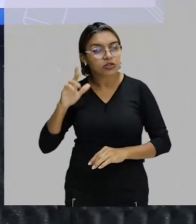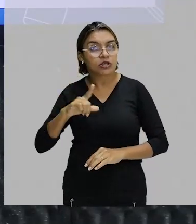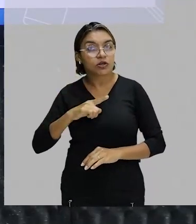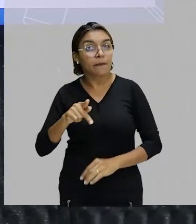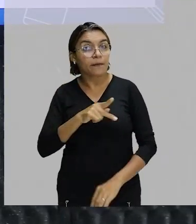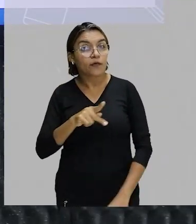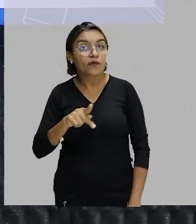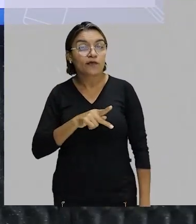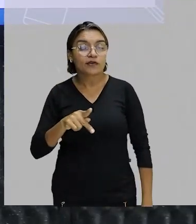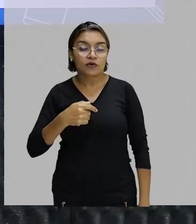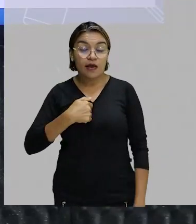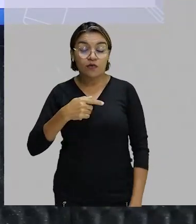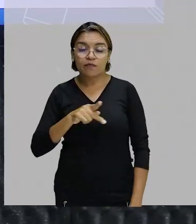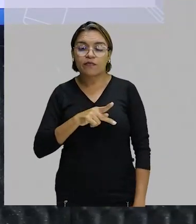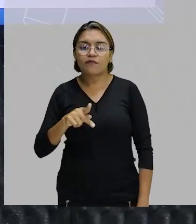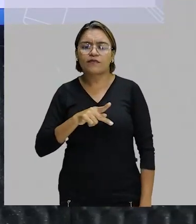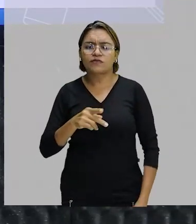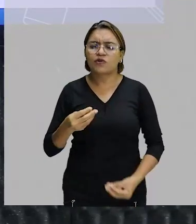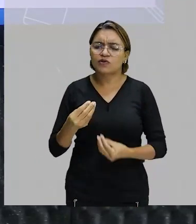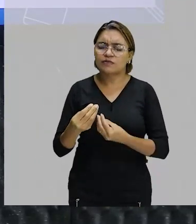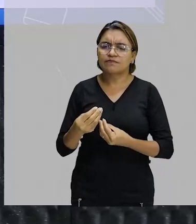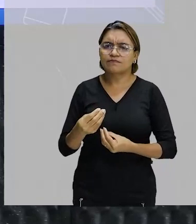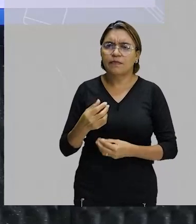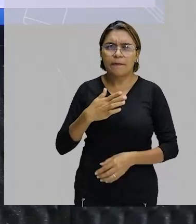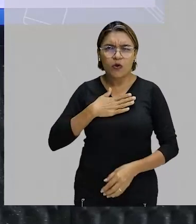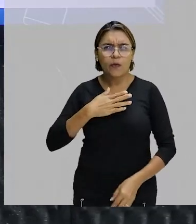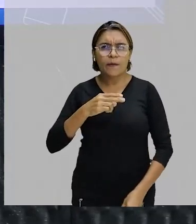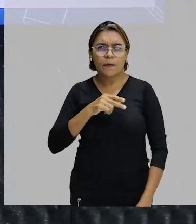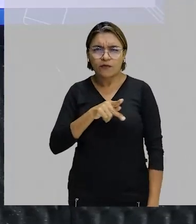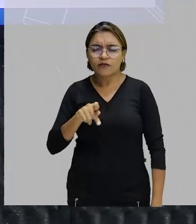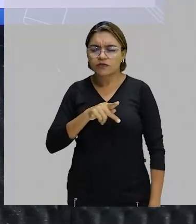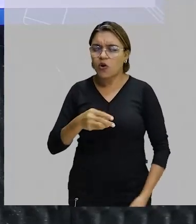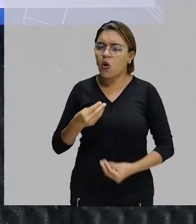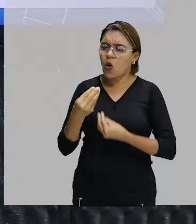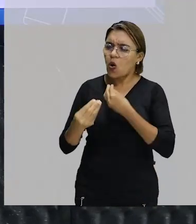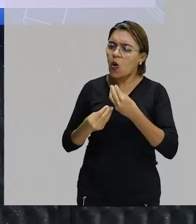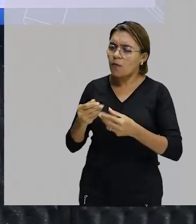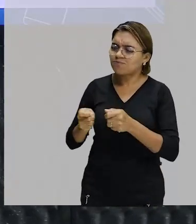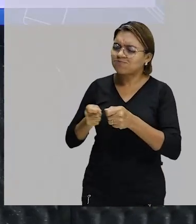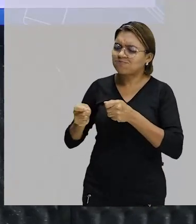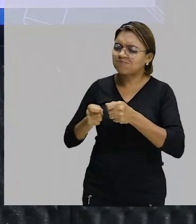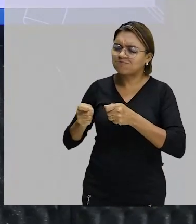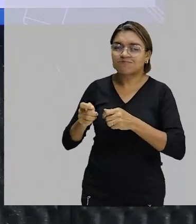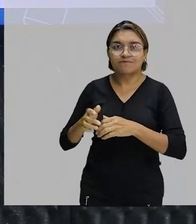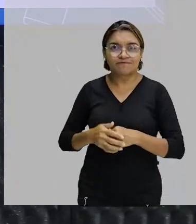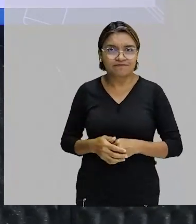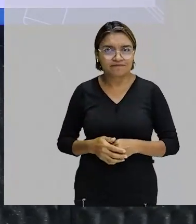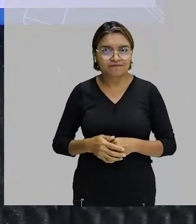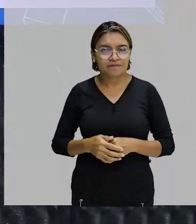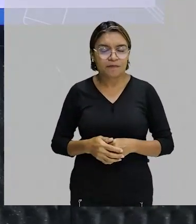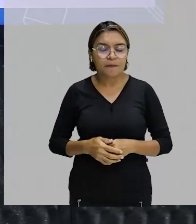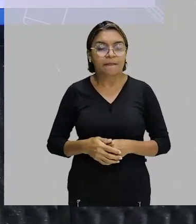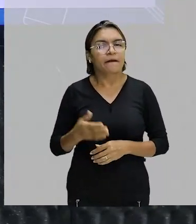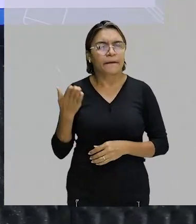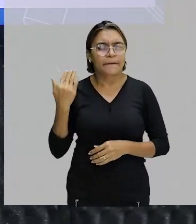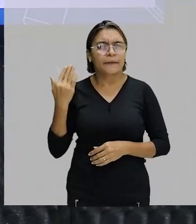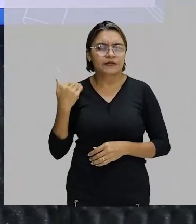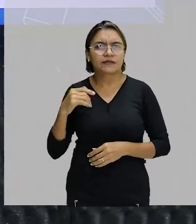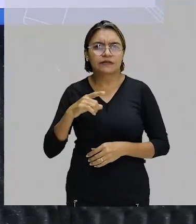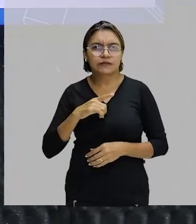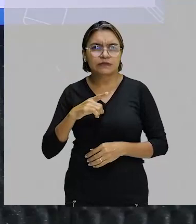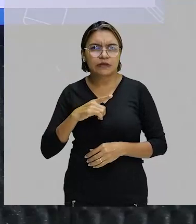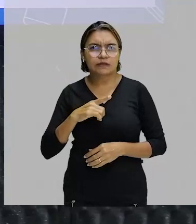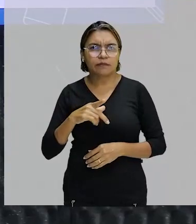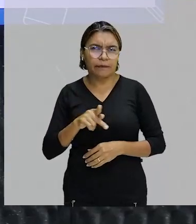meu Deus, e agora como é que eu vou controlar esses meninos? O que que eu vou fazer? Bom, certo professor, tinha uma turma